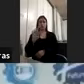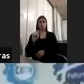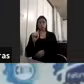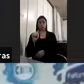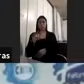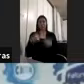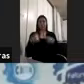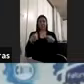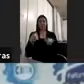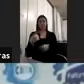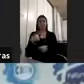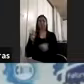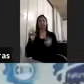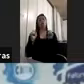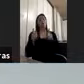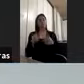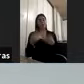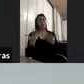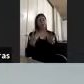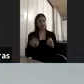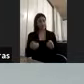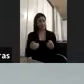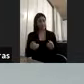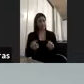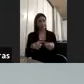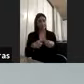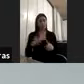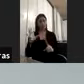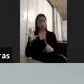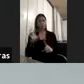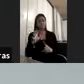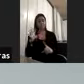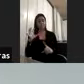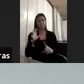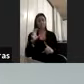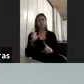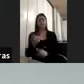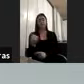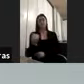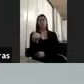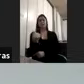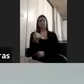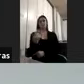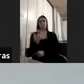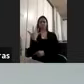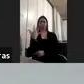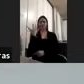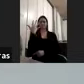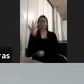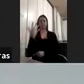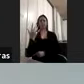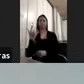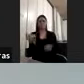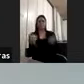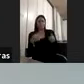então alguma motivação financeira que possa impedir a continuidade